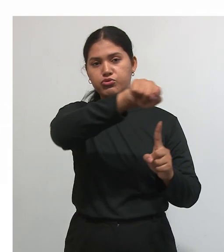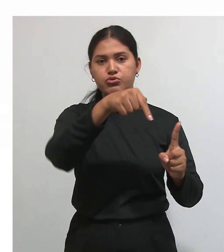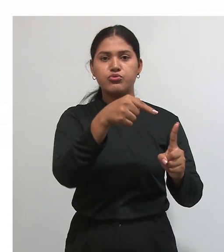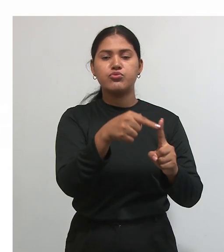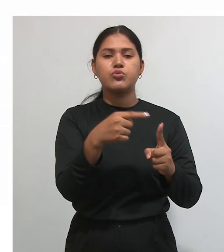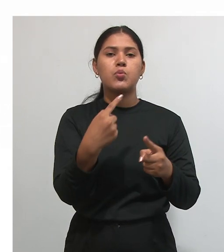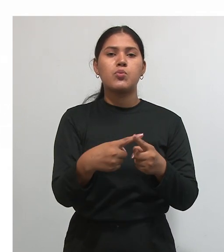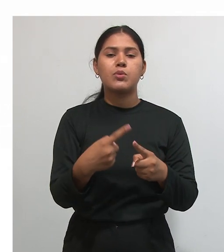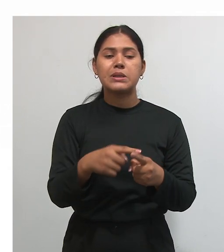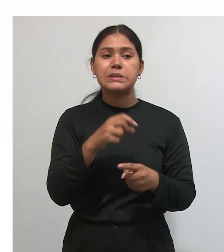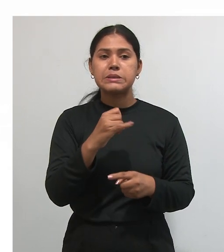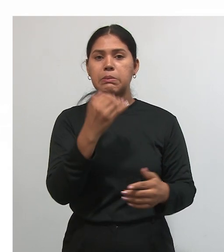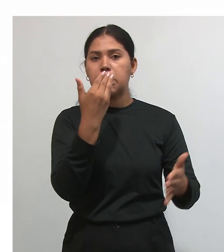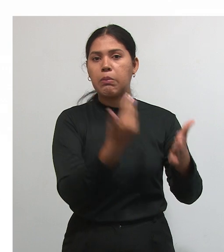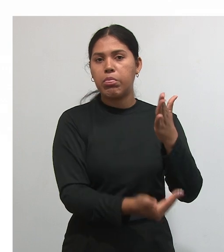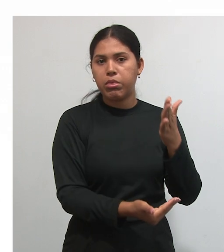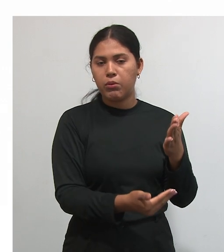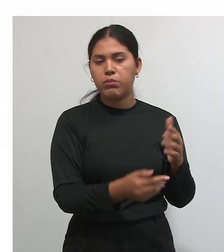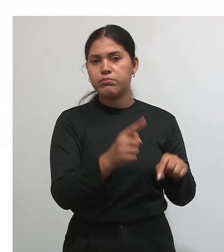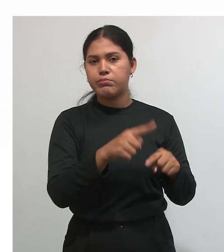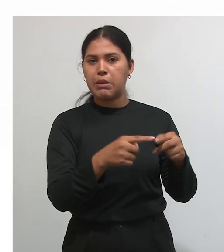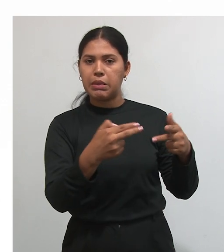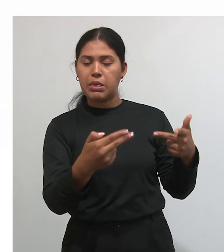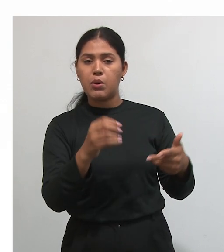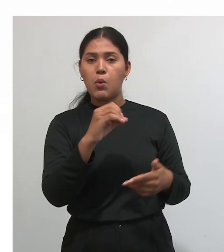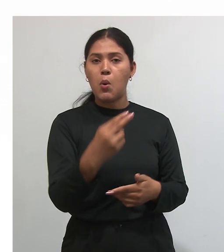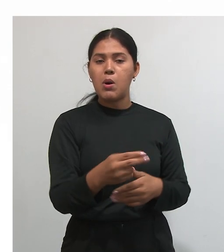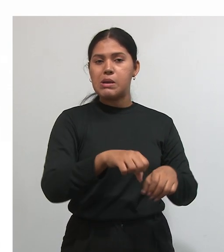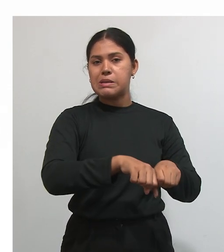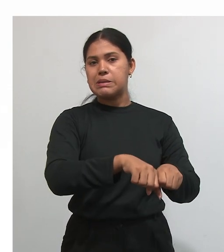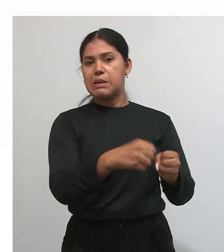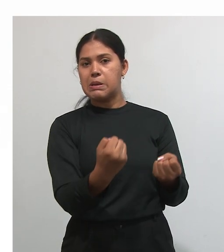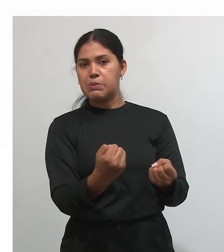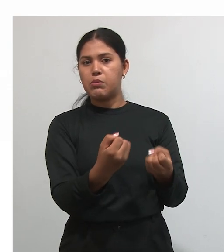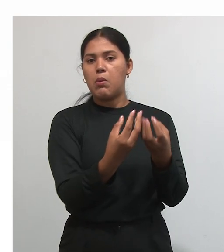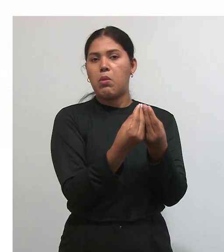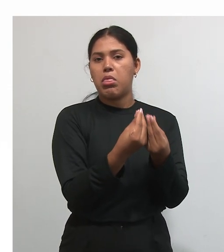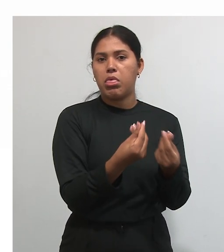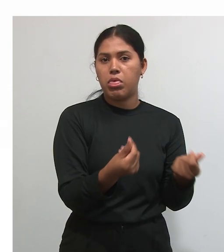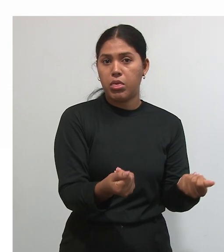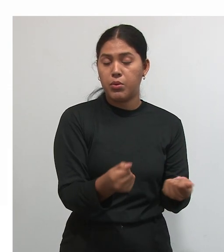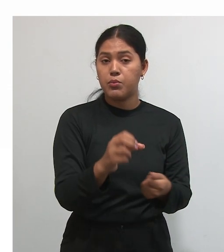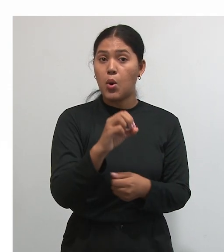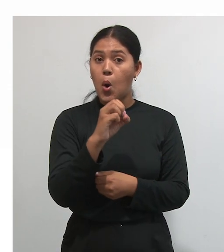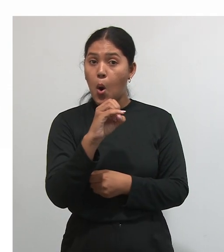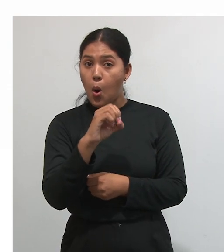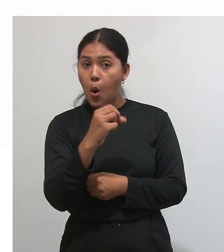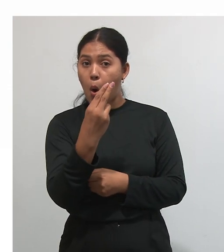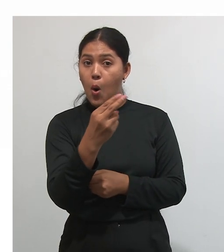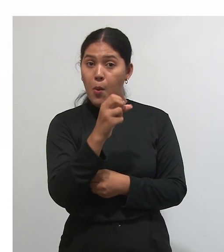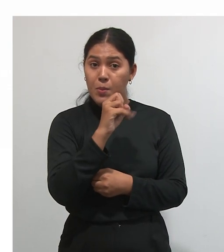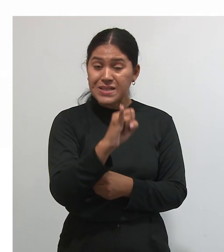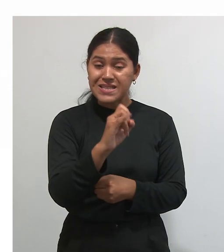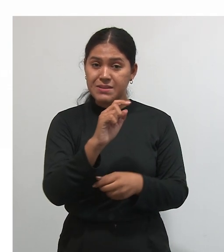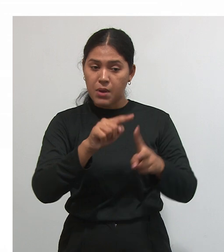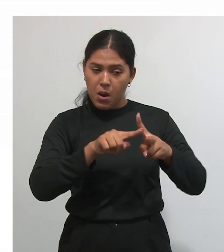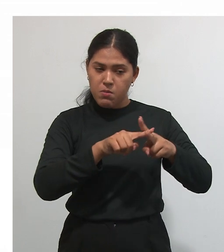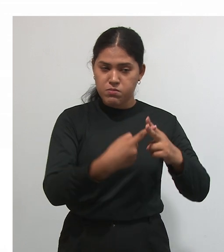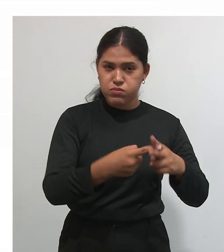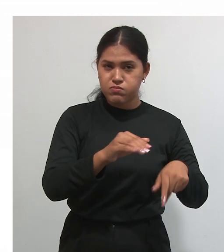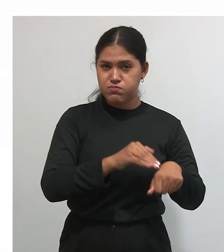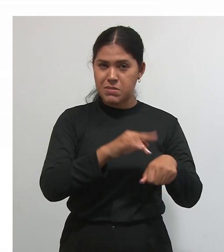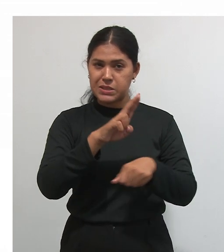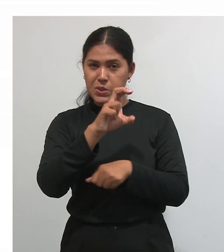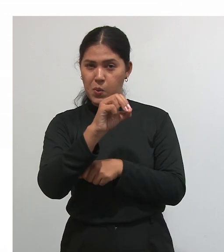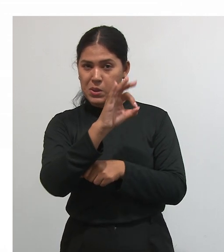fim que se destina, em razão do quê? De perda da sua característica ou de seu custo de recuperação exceder 50% do seu valor de